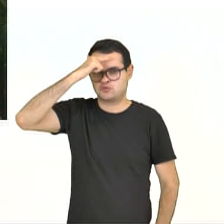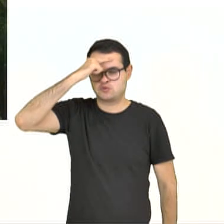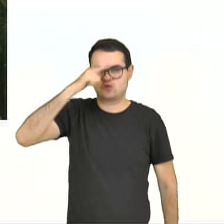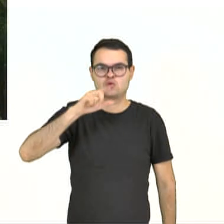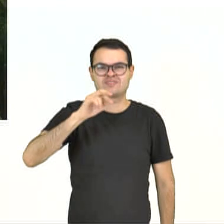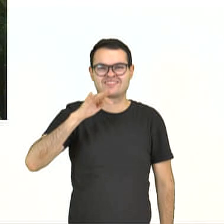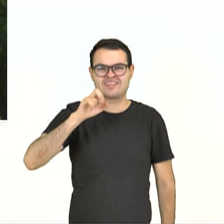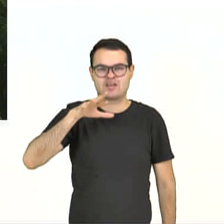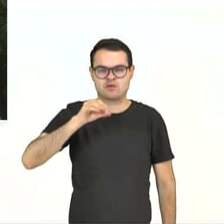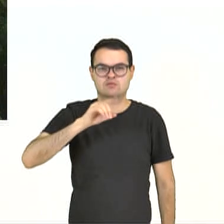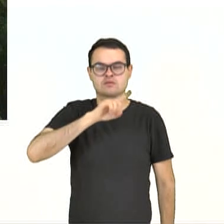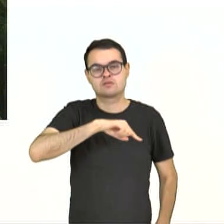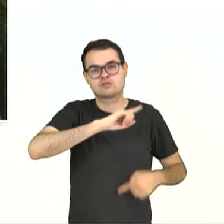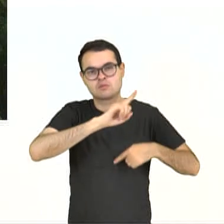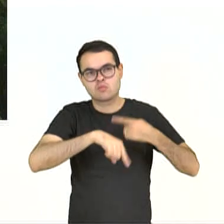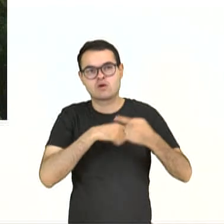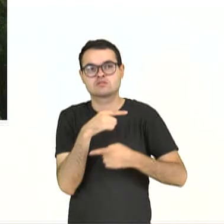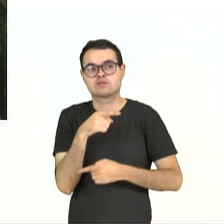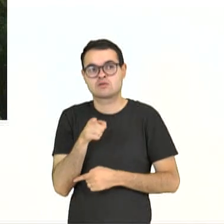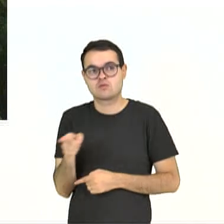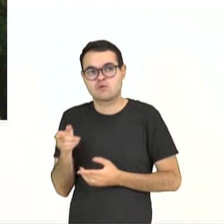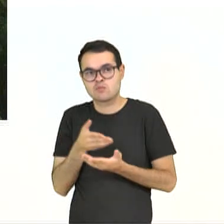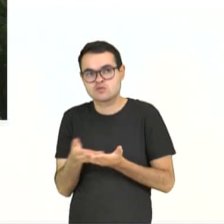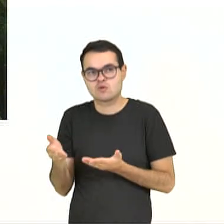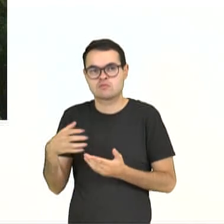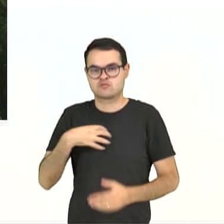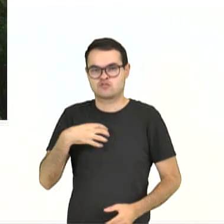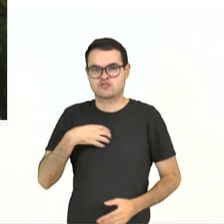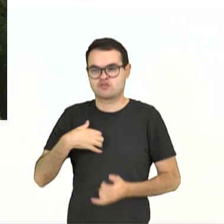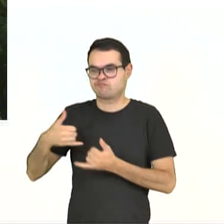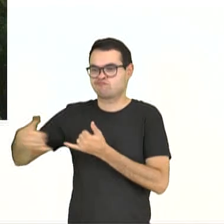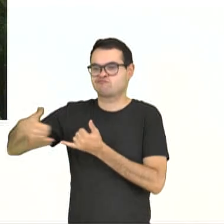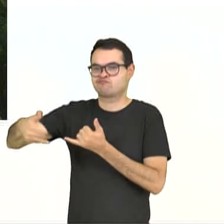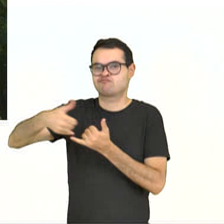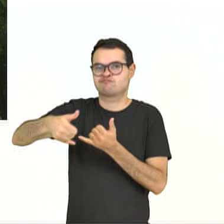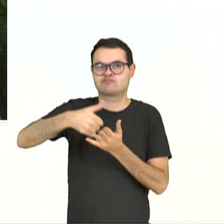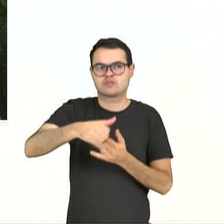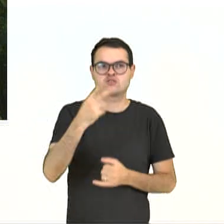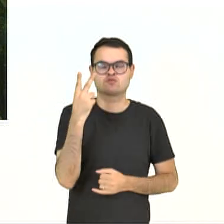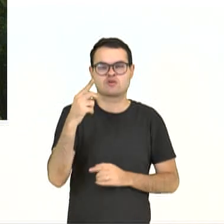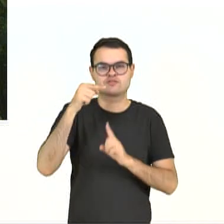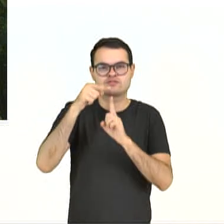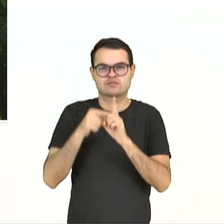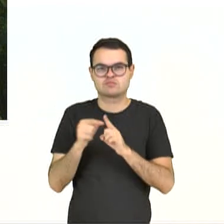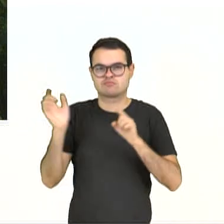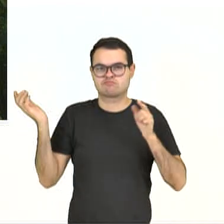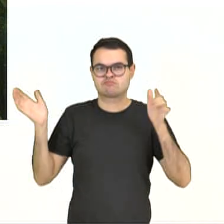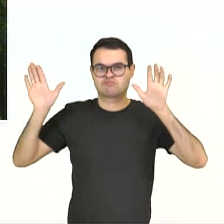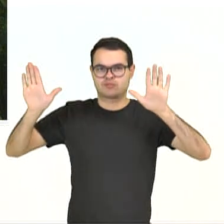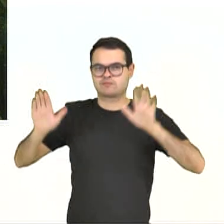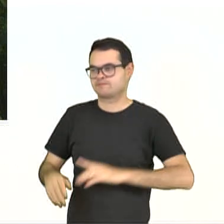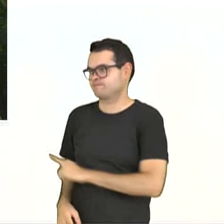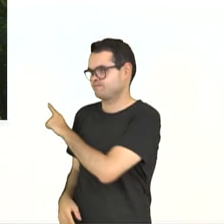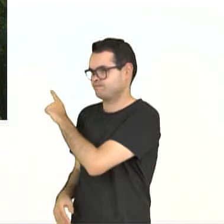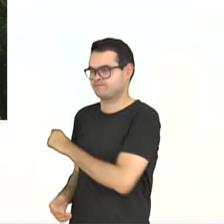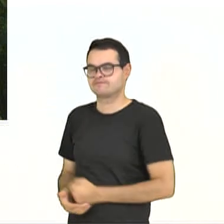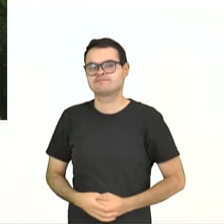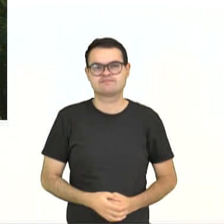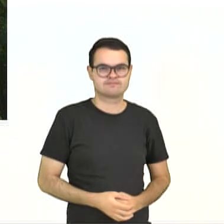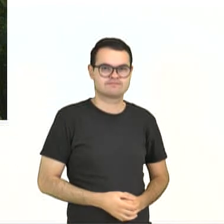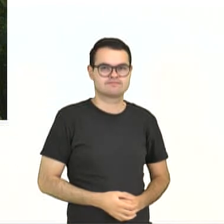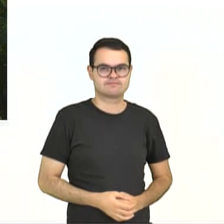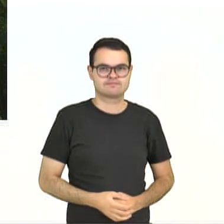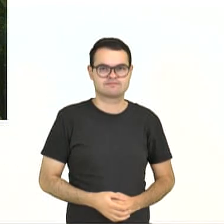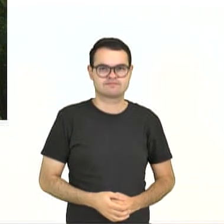ideia do maneirismo, né, que são dois tipos de arte diferenciadas